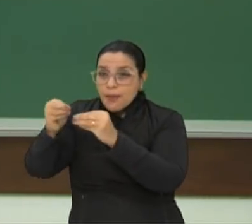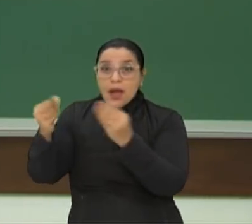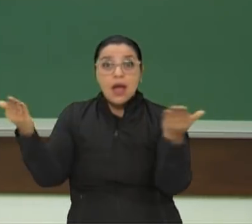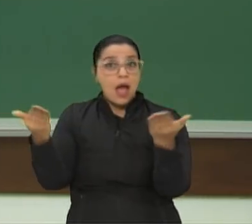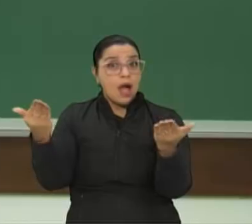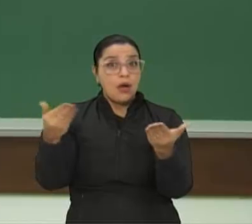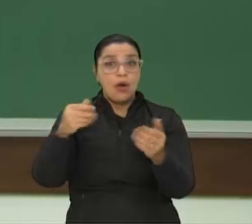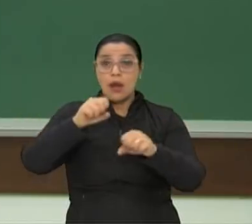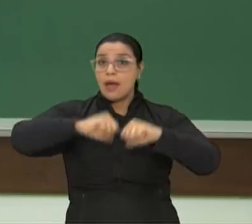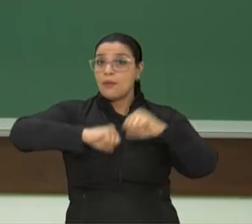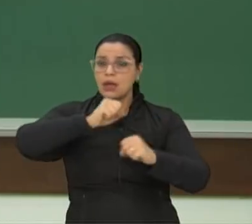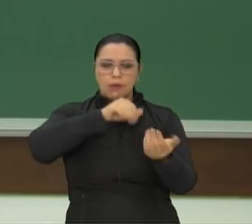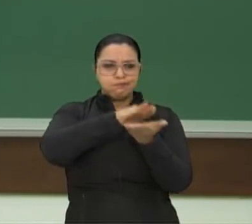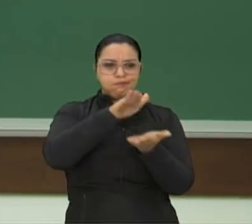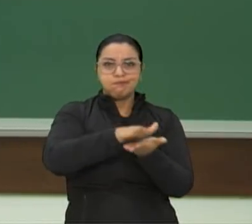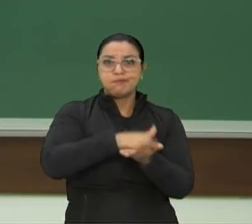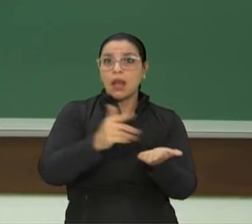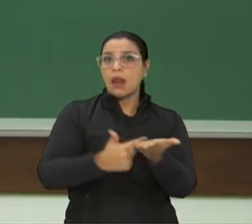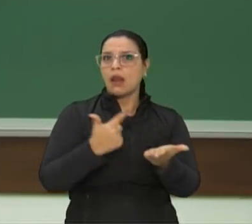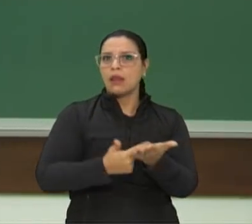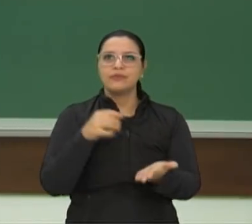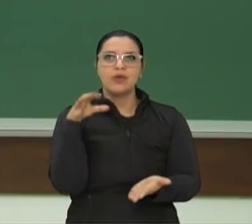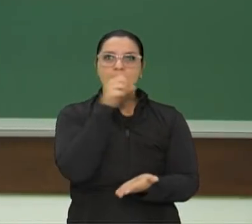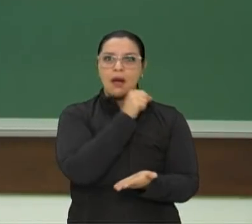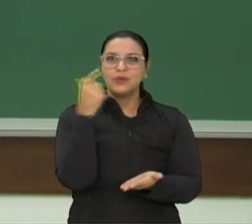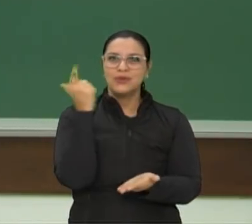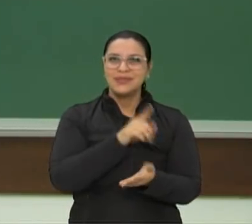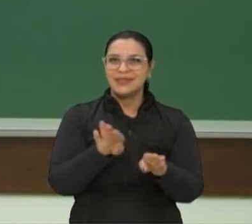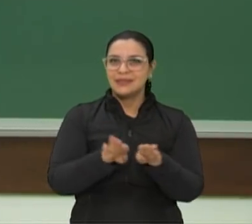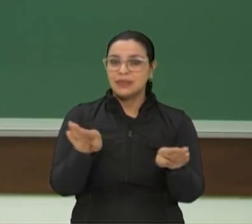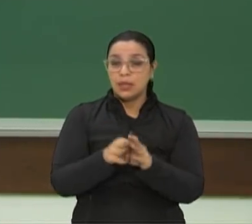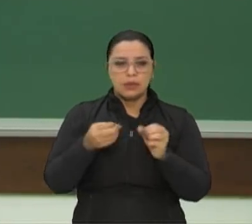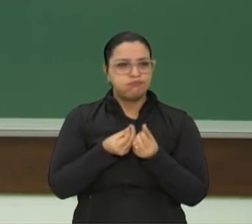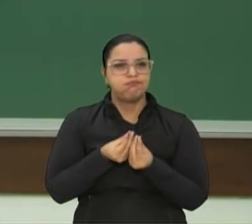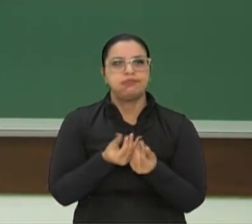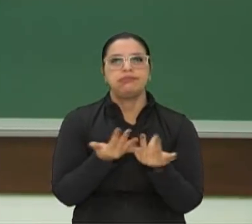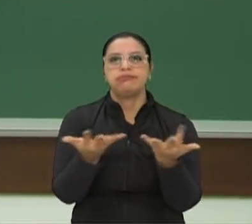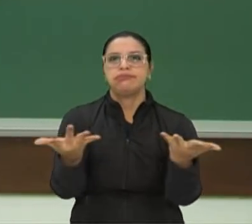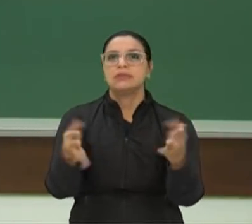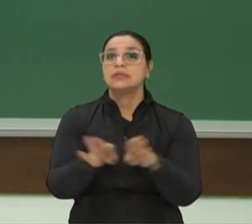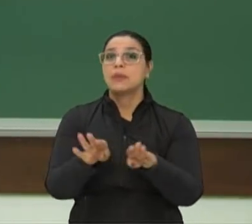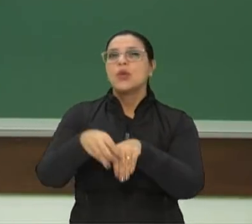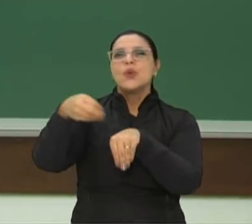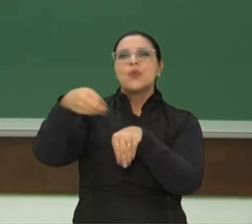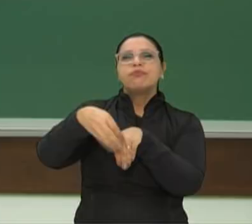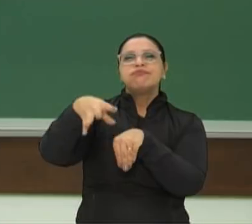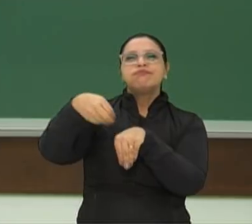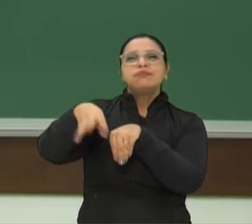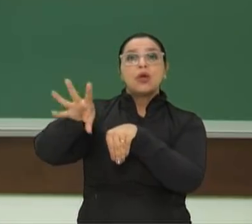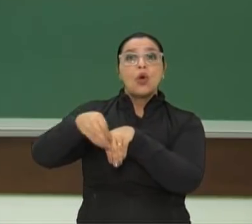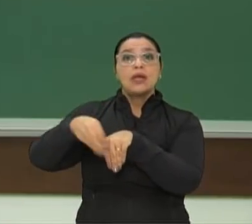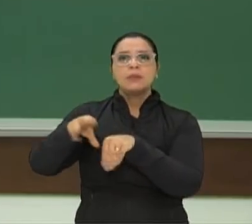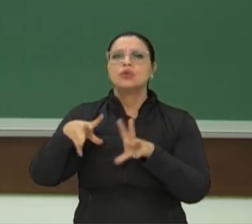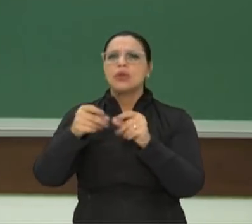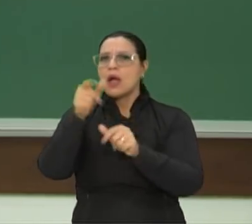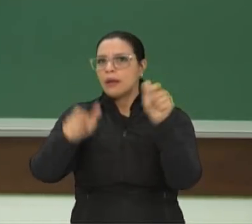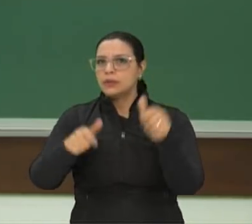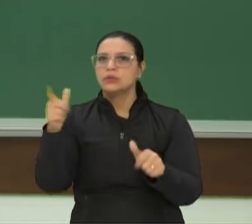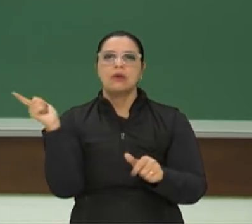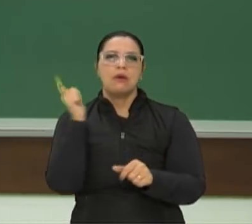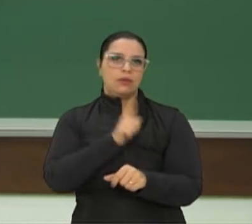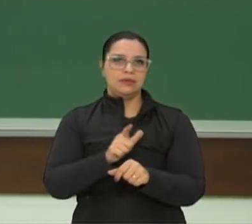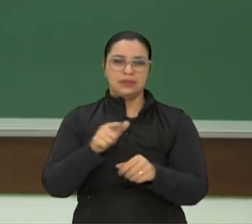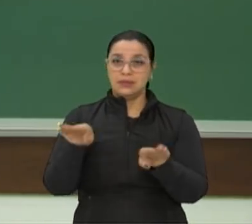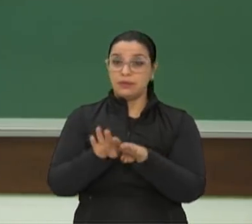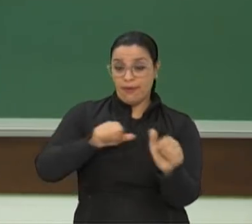imprensa do Gutenberg, você poderia fazer livros muito mais fácil, o que distribuiu o conhecimento para as pessoas, tá? Então isso vai ajudar